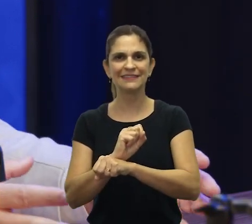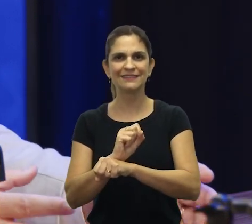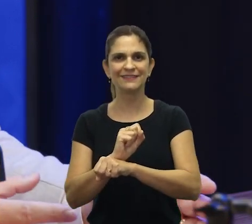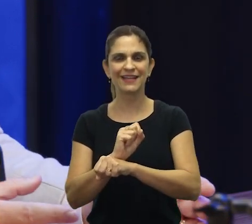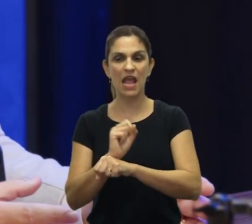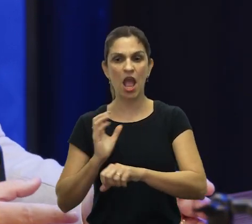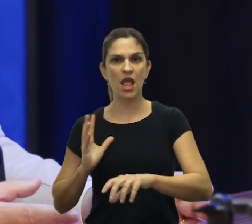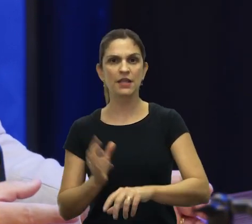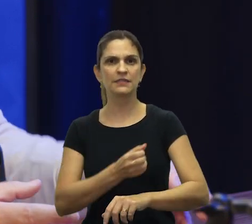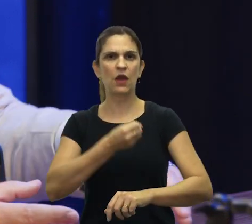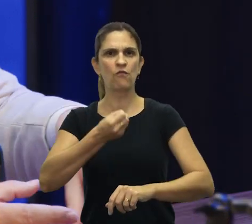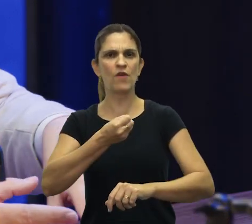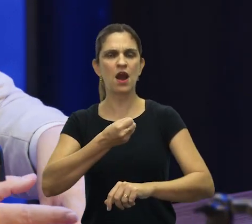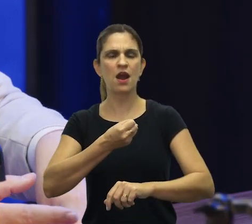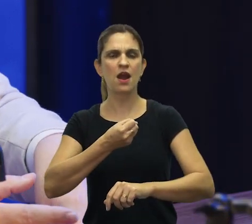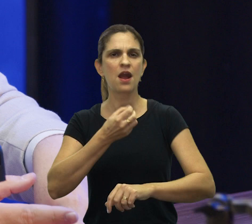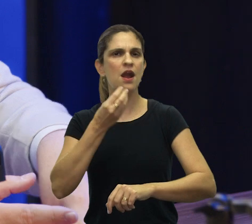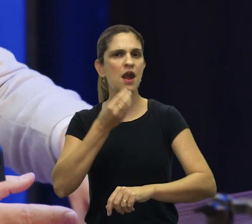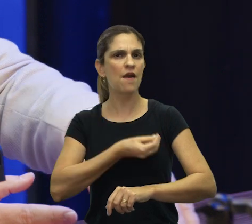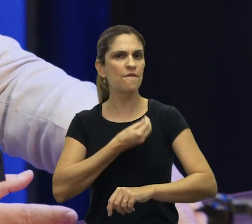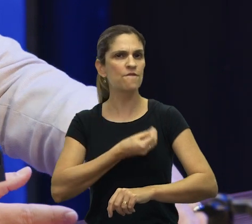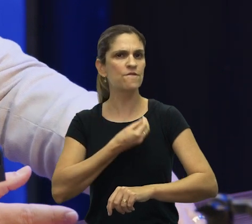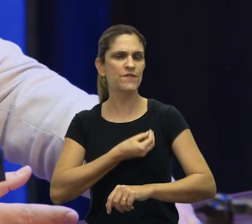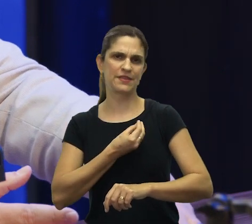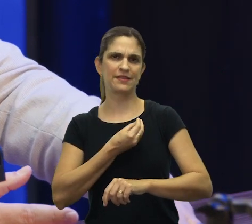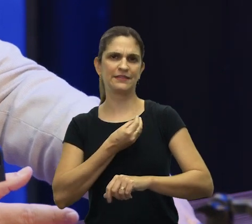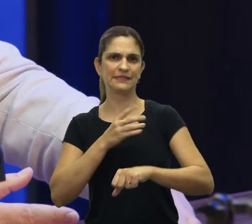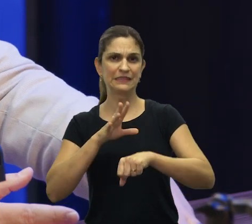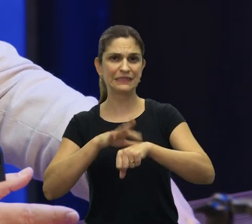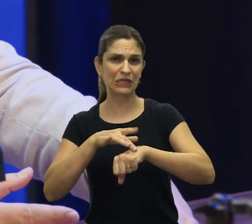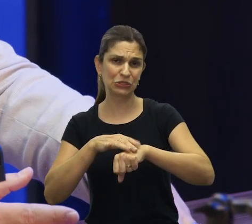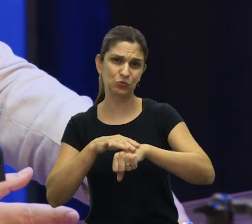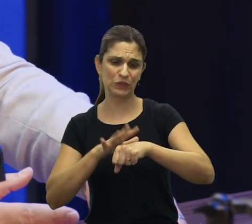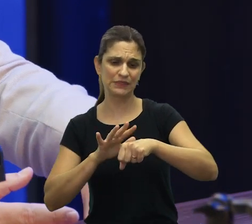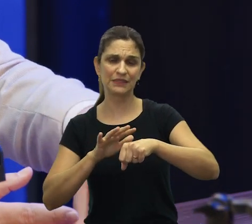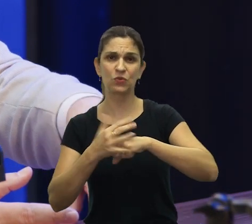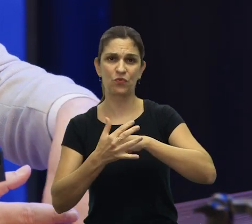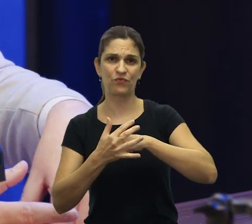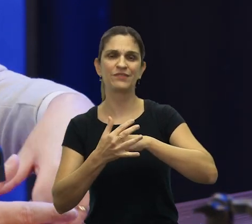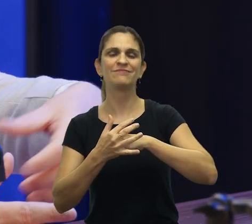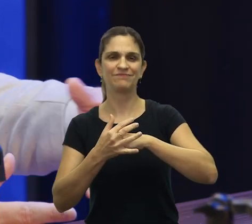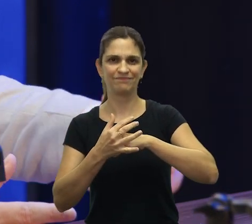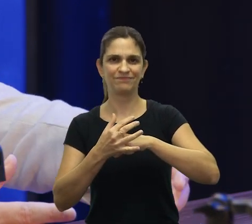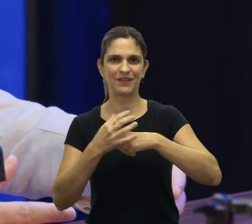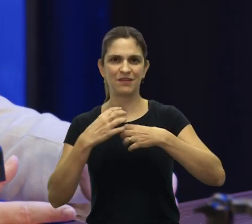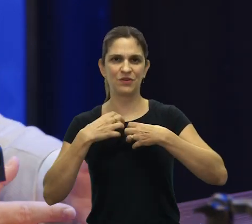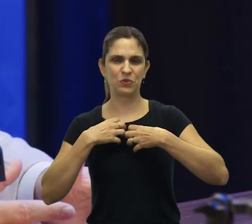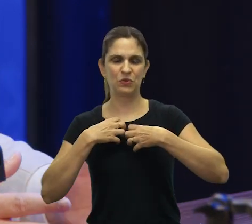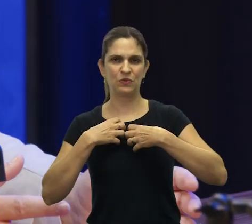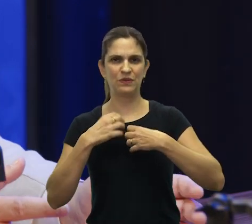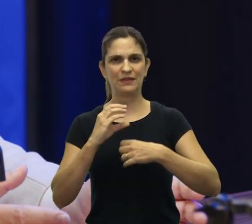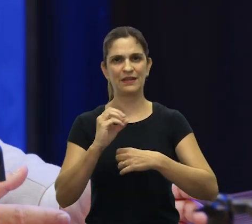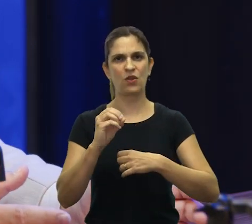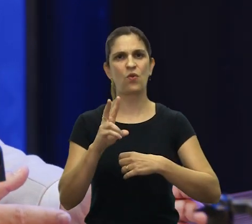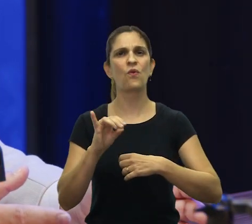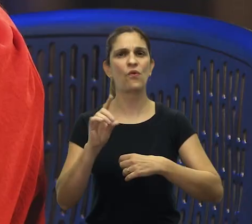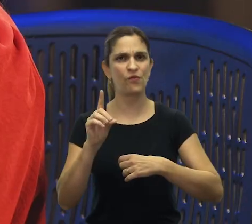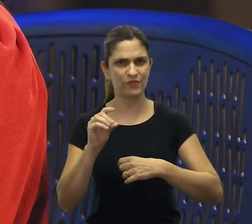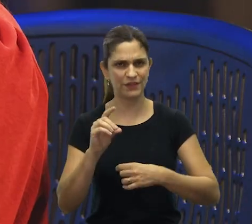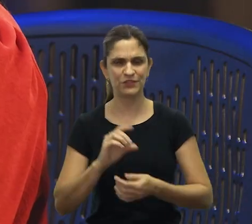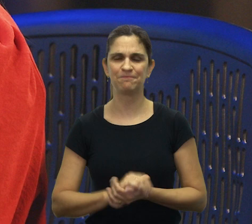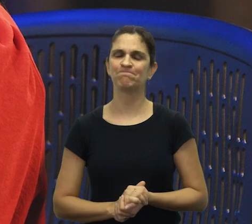tentar salvar as vidas dos pacientes que tinham a síndrome lá por conta do